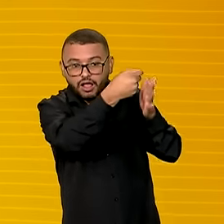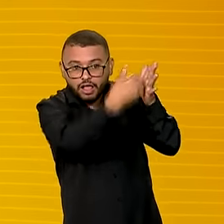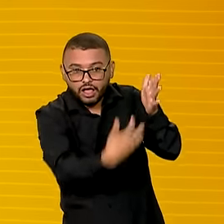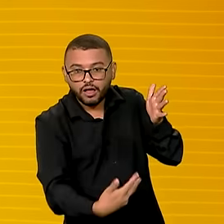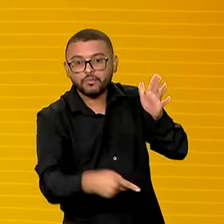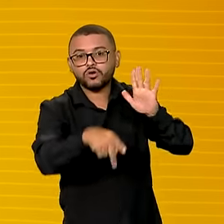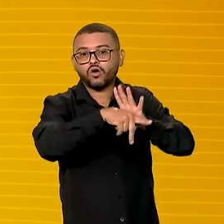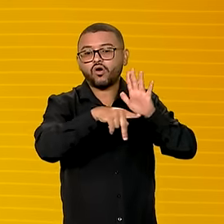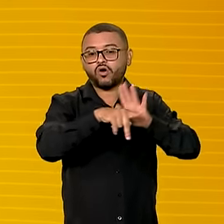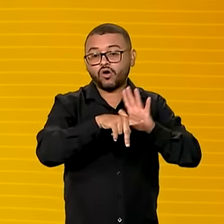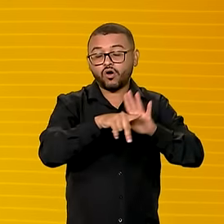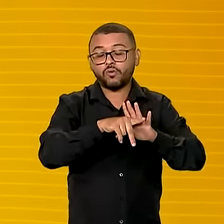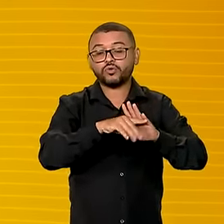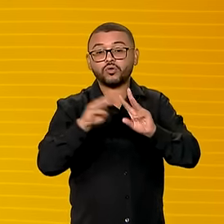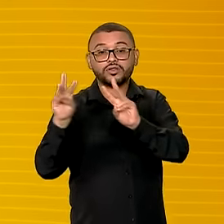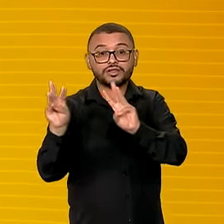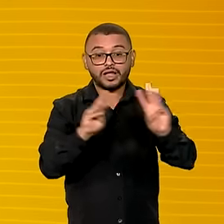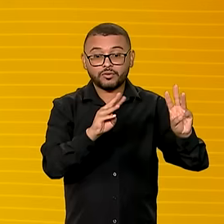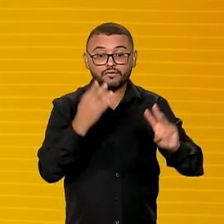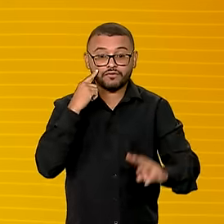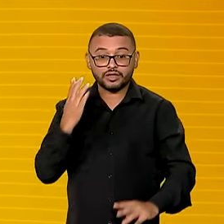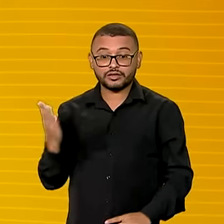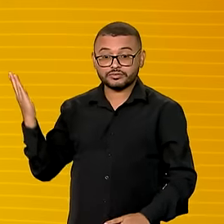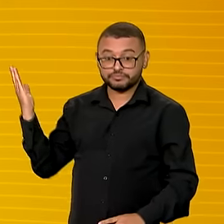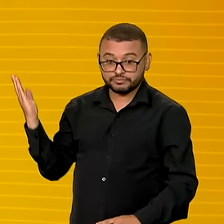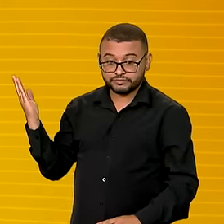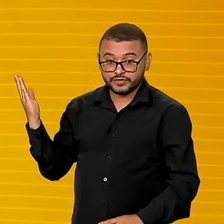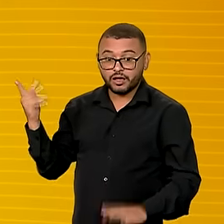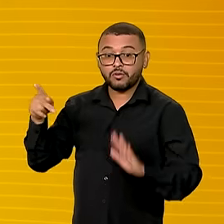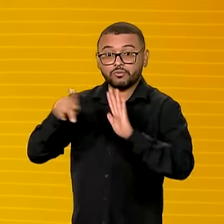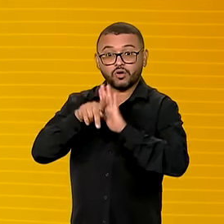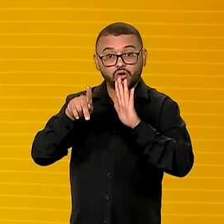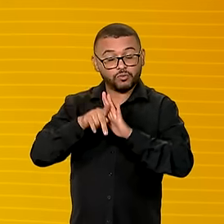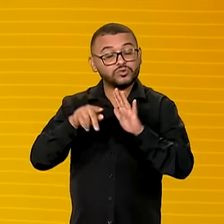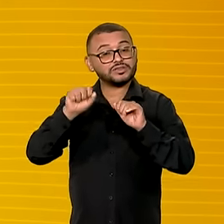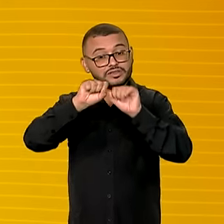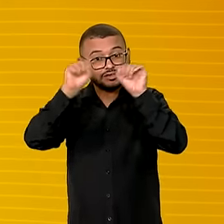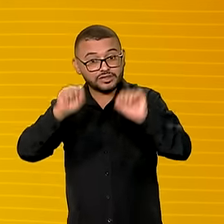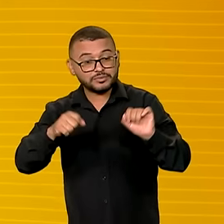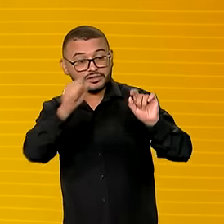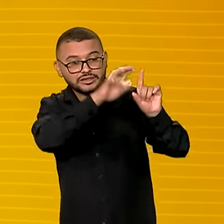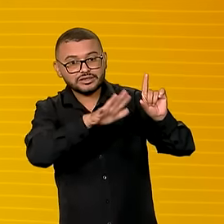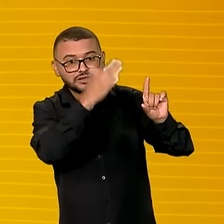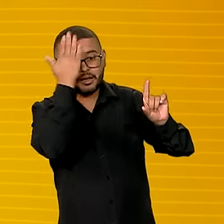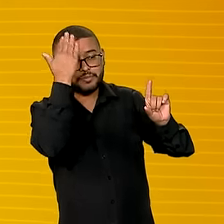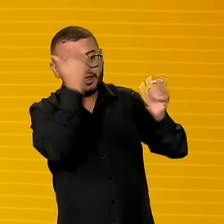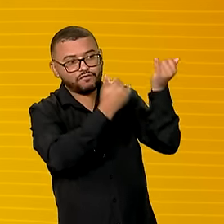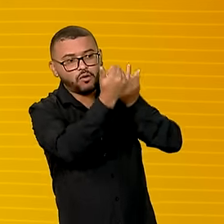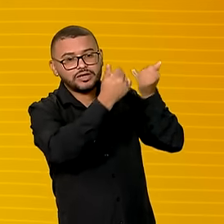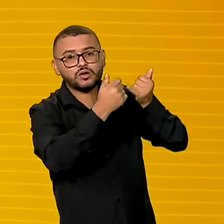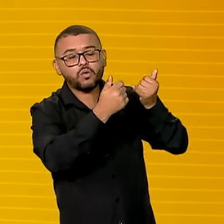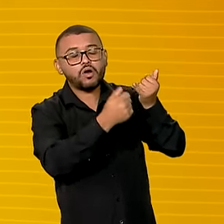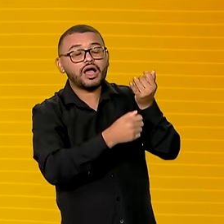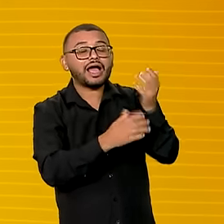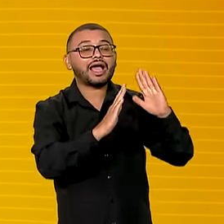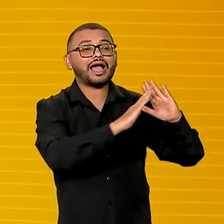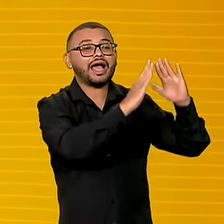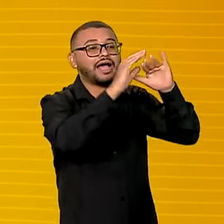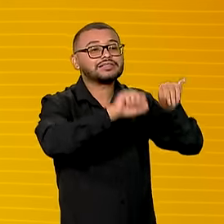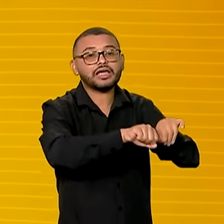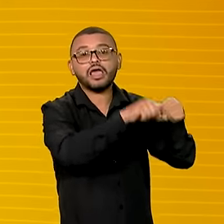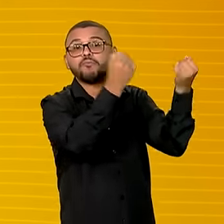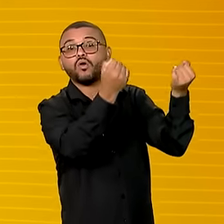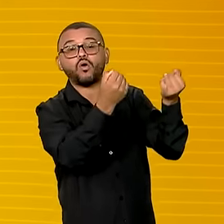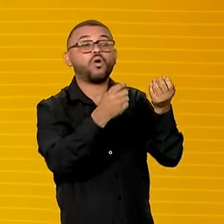do Ministério das Cidades, no www.gov.br barra cidades, dando as informações das famílias que tiveram as suas casas ou